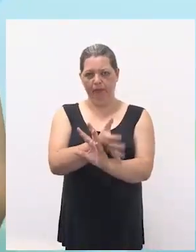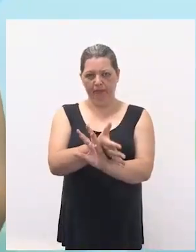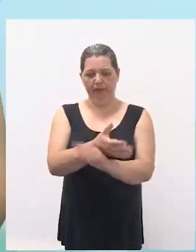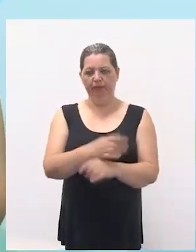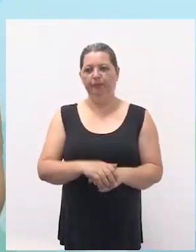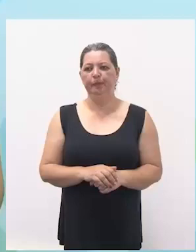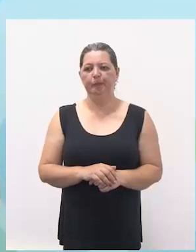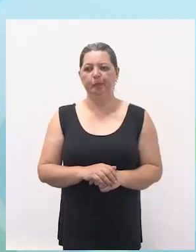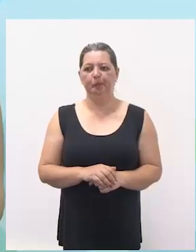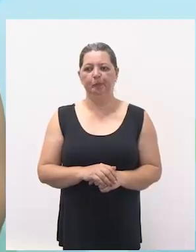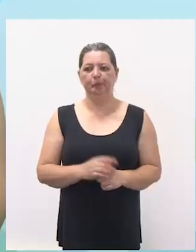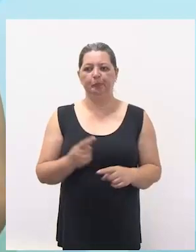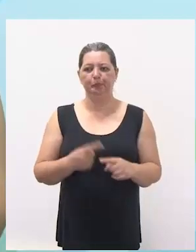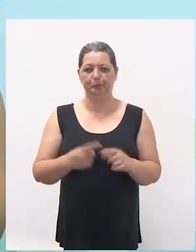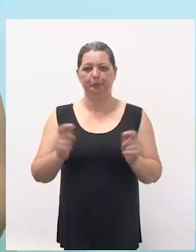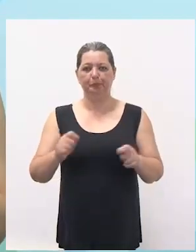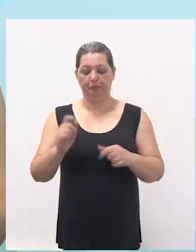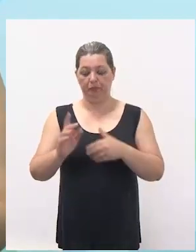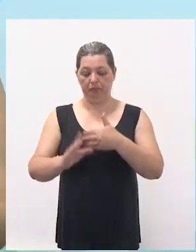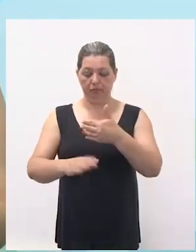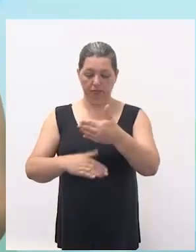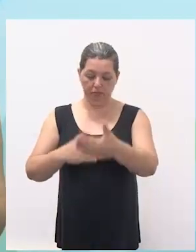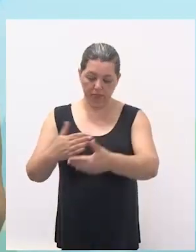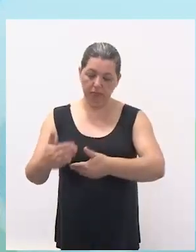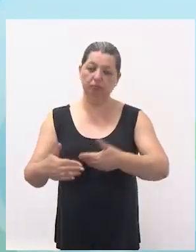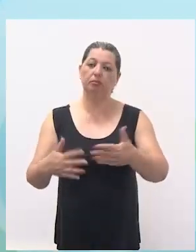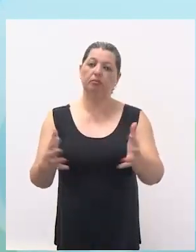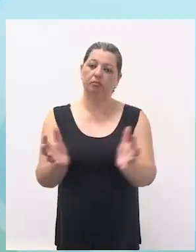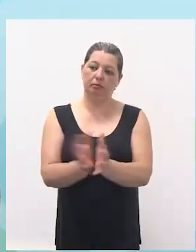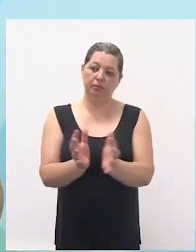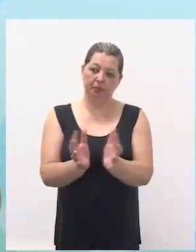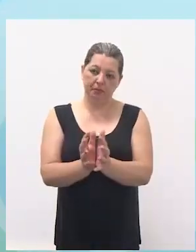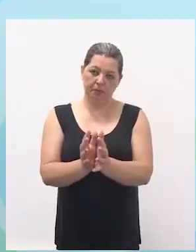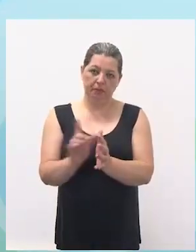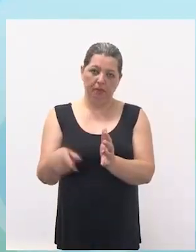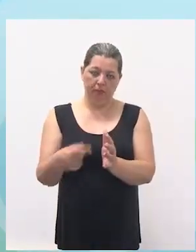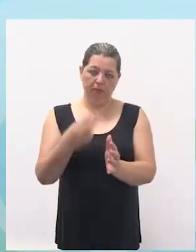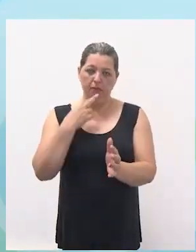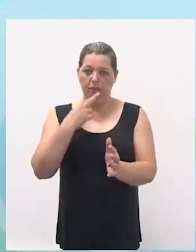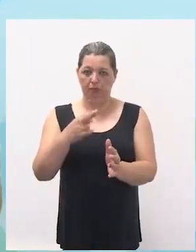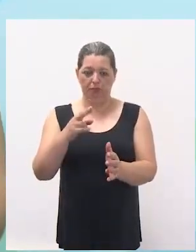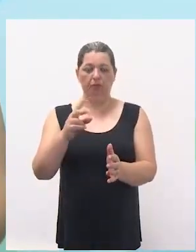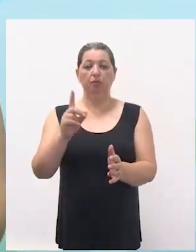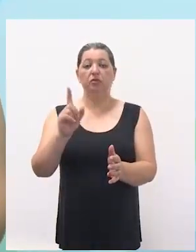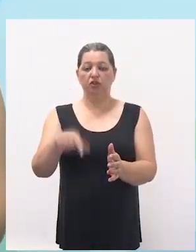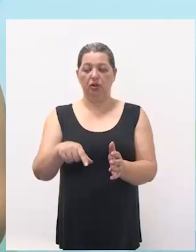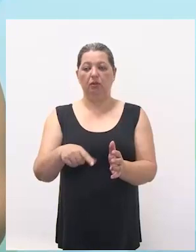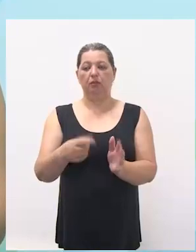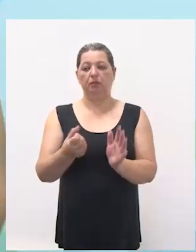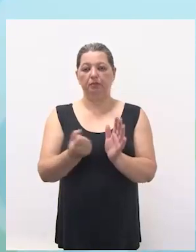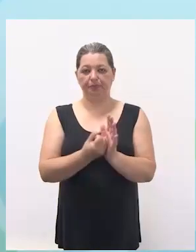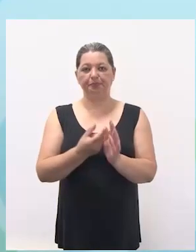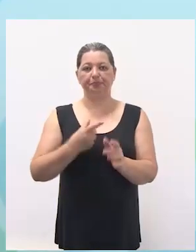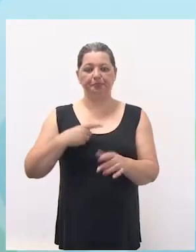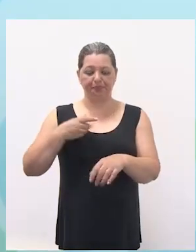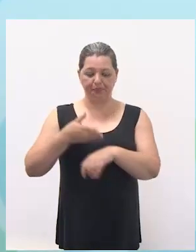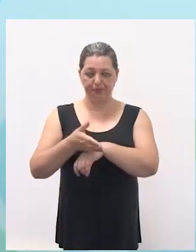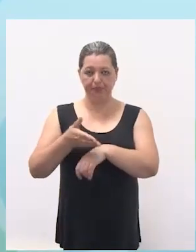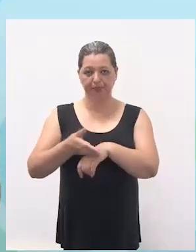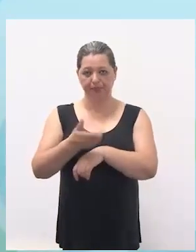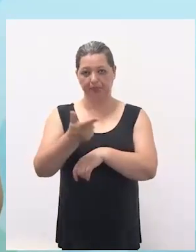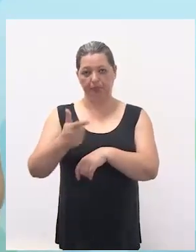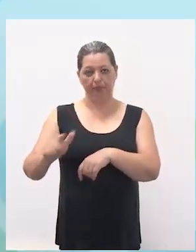ali, eles podem construir coletivamente ali, né, e aí o resultado já fica registrado e você tem acesso. Também é uma